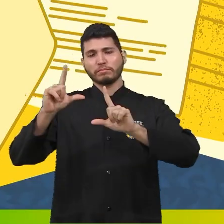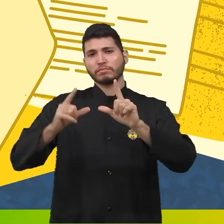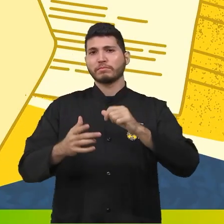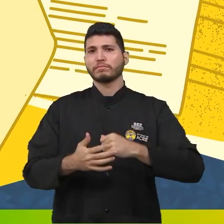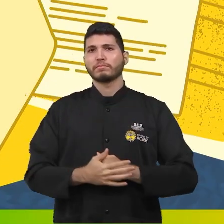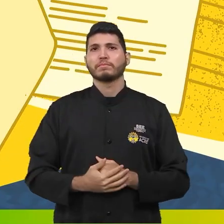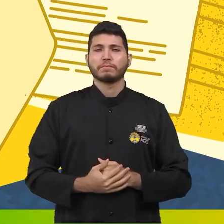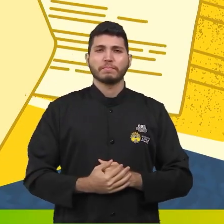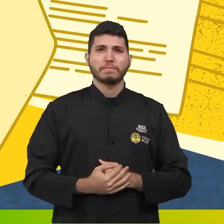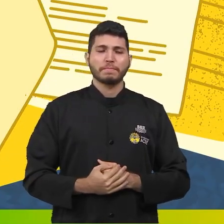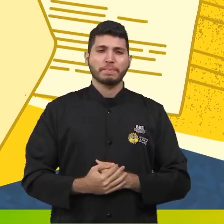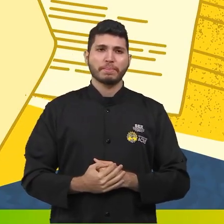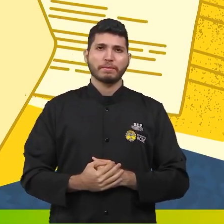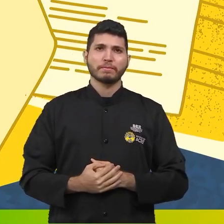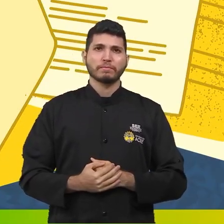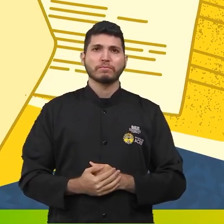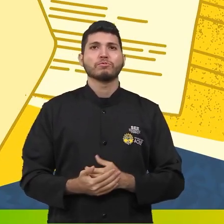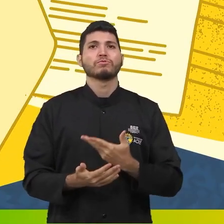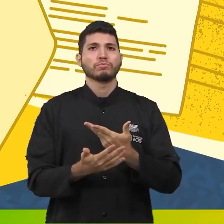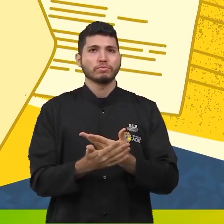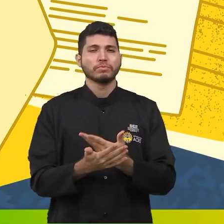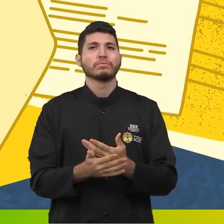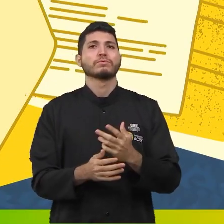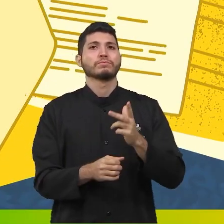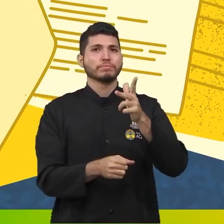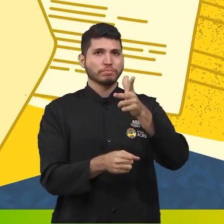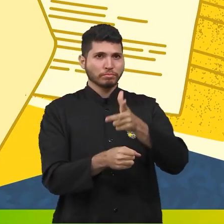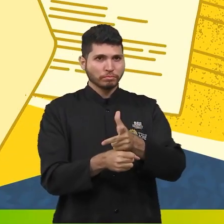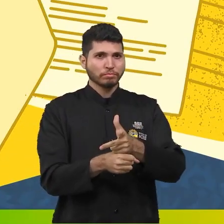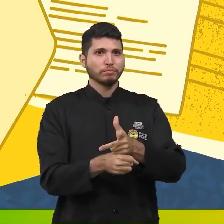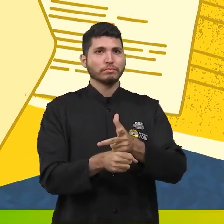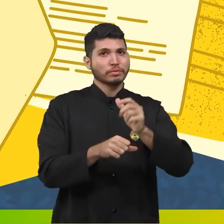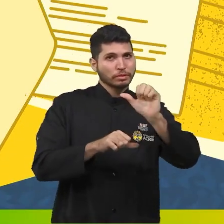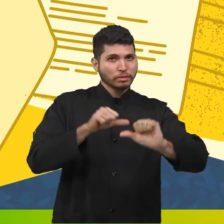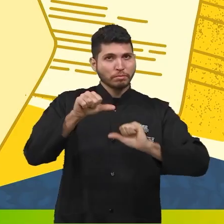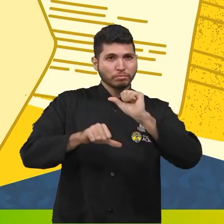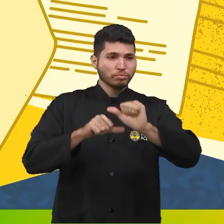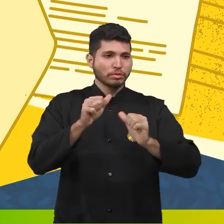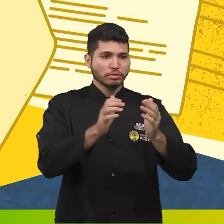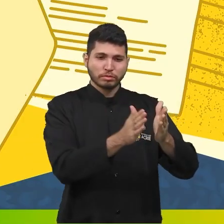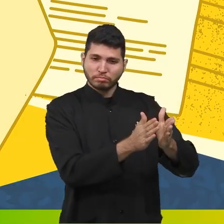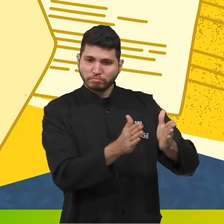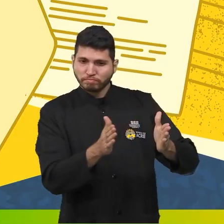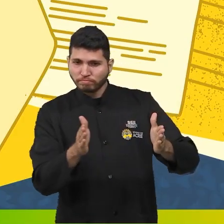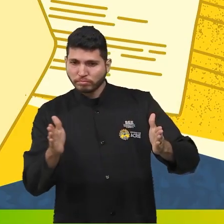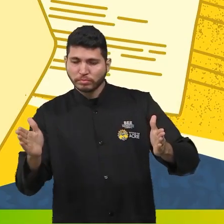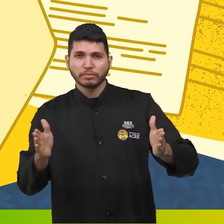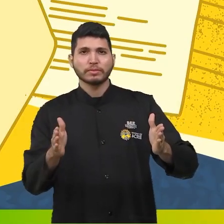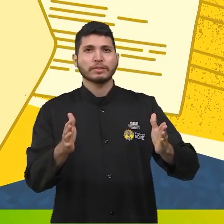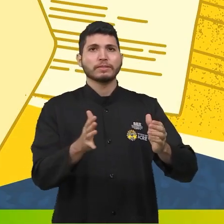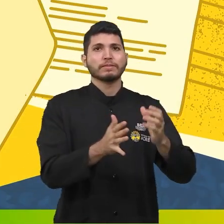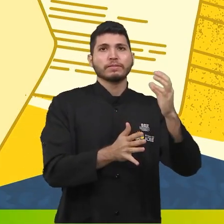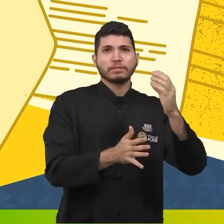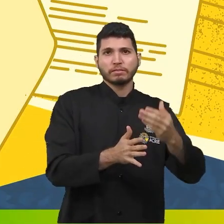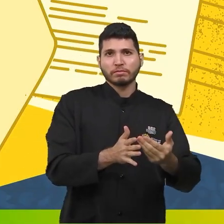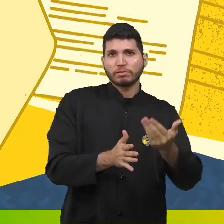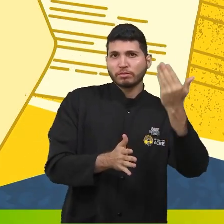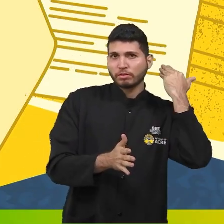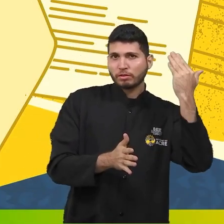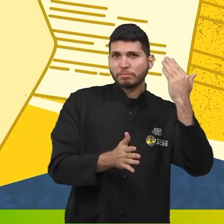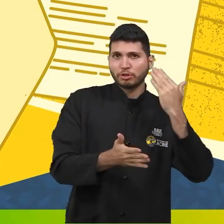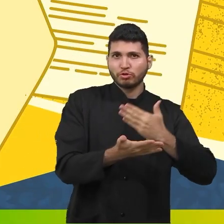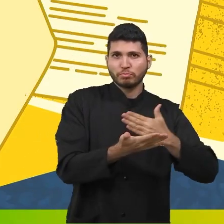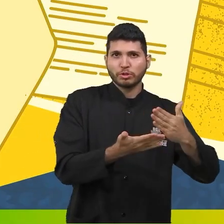gente falou lá no começo, inclusive a gente viu um vídeo dessa transição, que é uma transição das